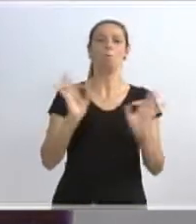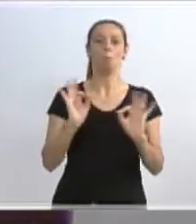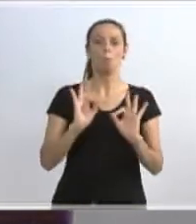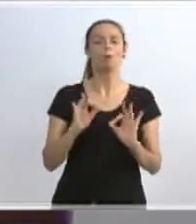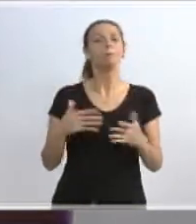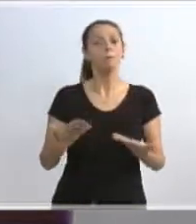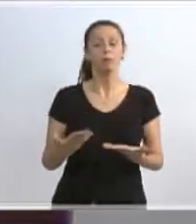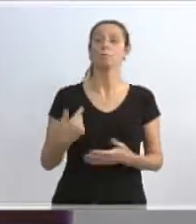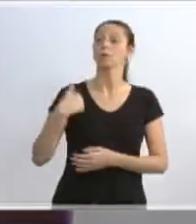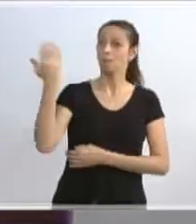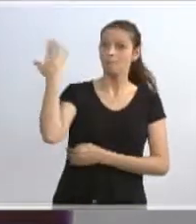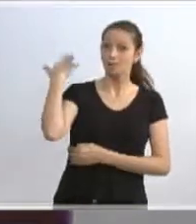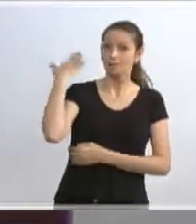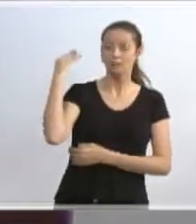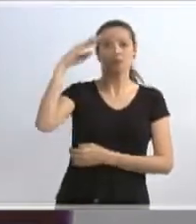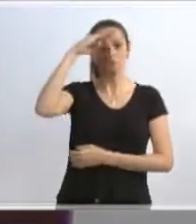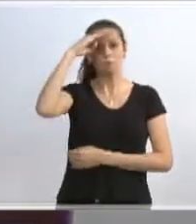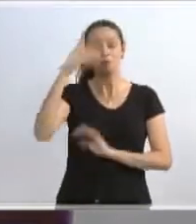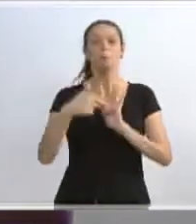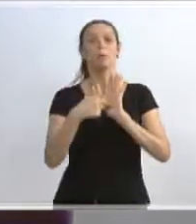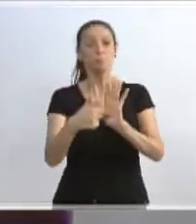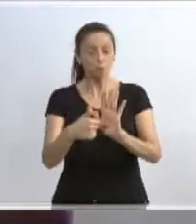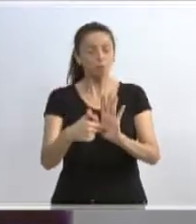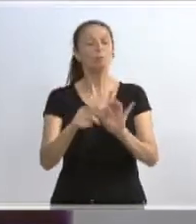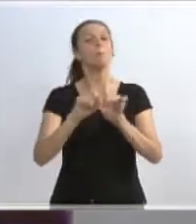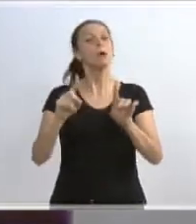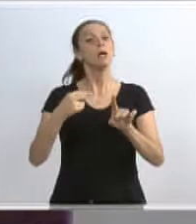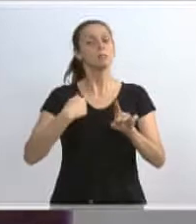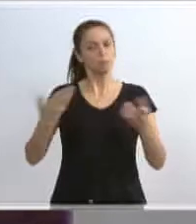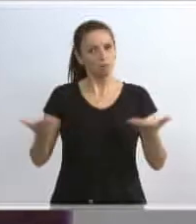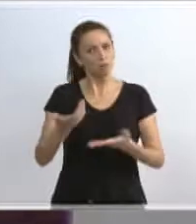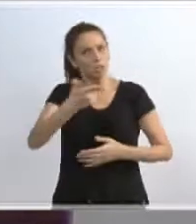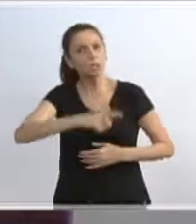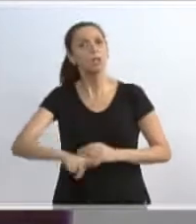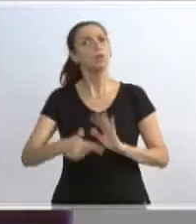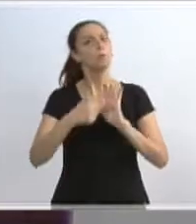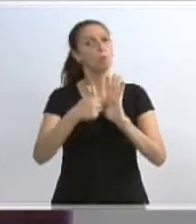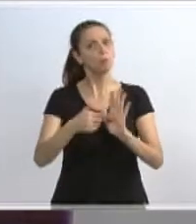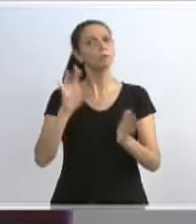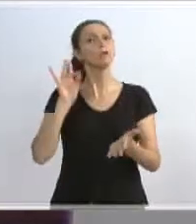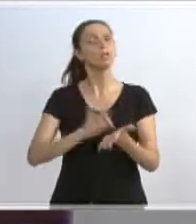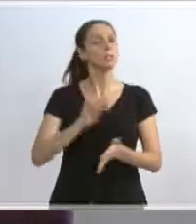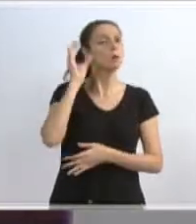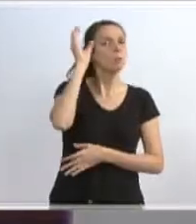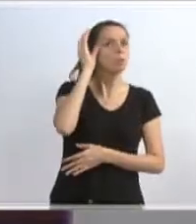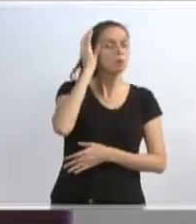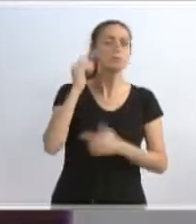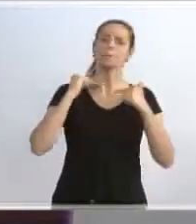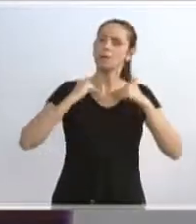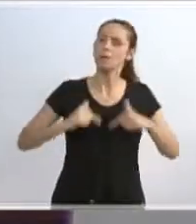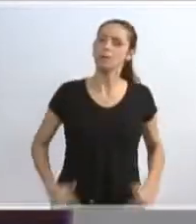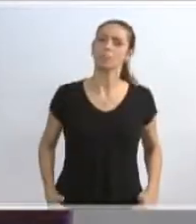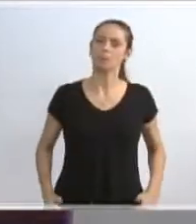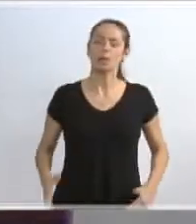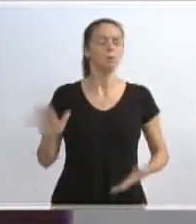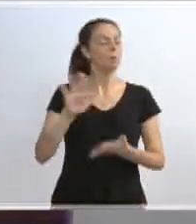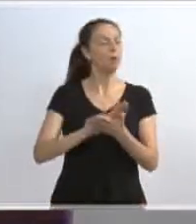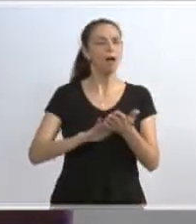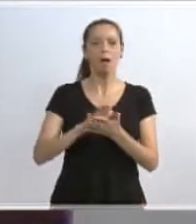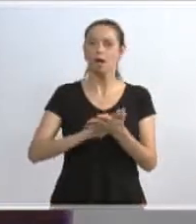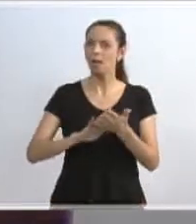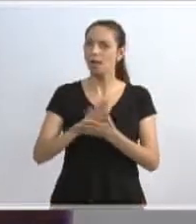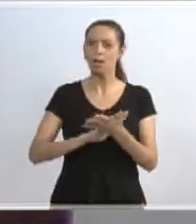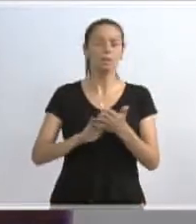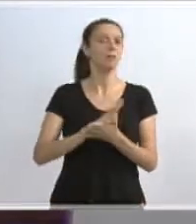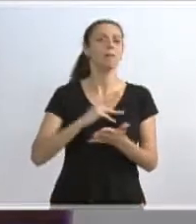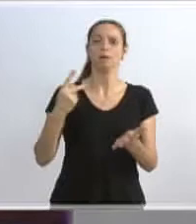essa votação para aprovar aqui como eu votei não. E estou de cara limpa, ficha limpa, para dizer para vocês que, muito bem o Adriano